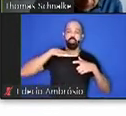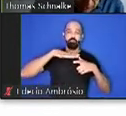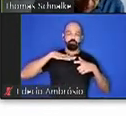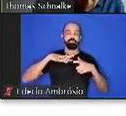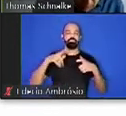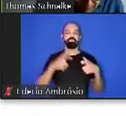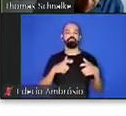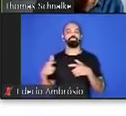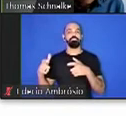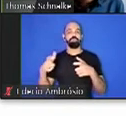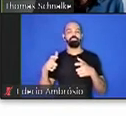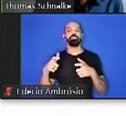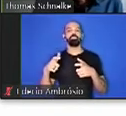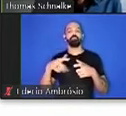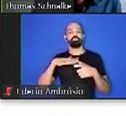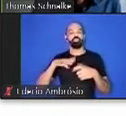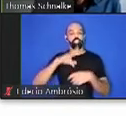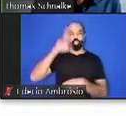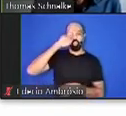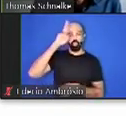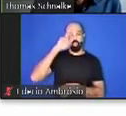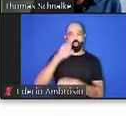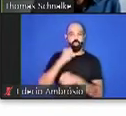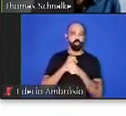aqui, campos históricos em Berlim.